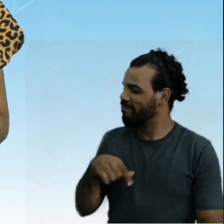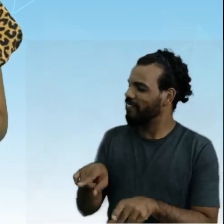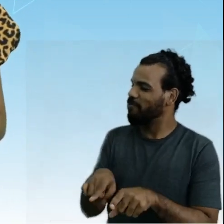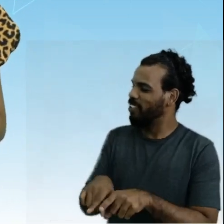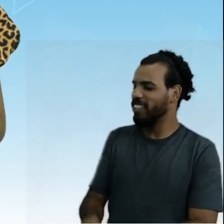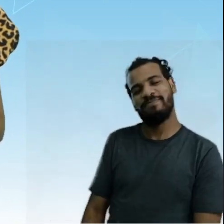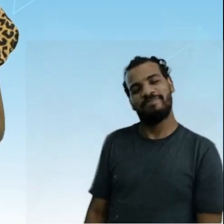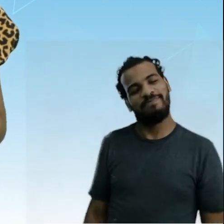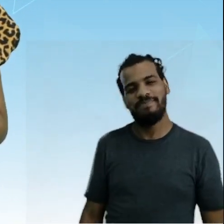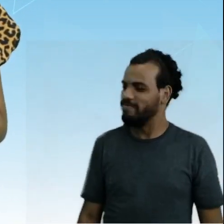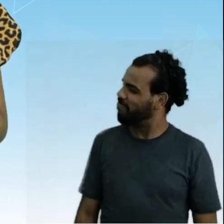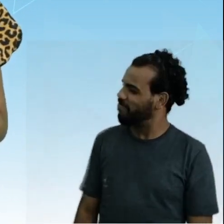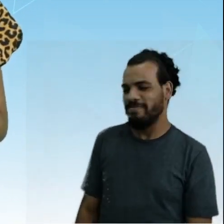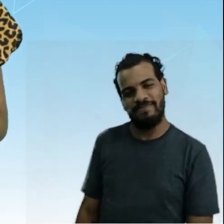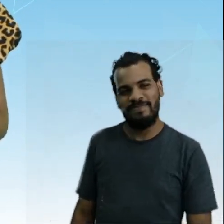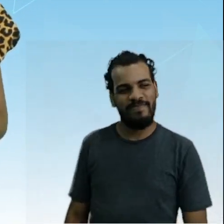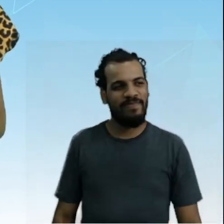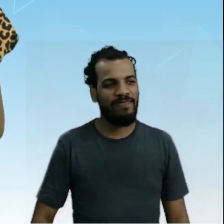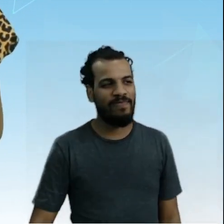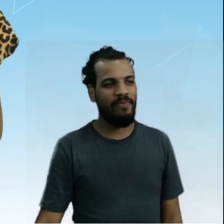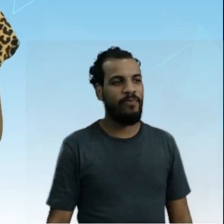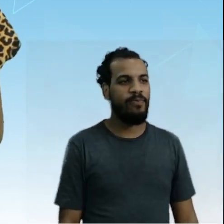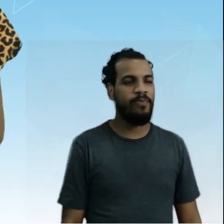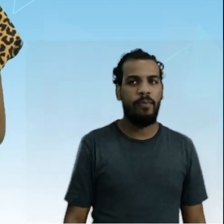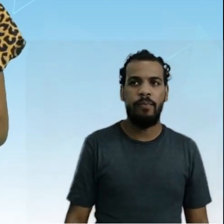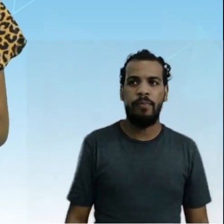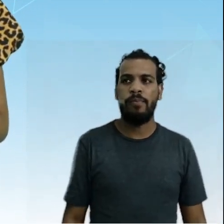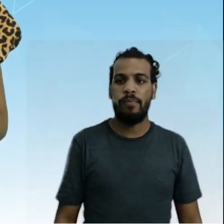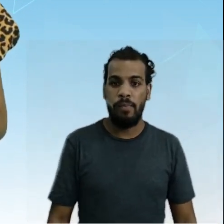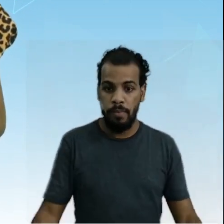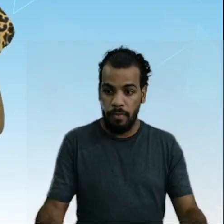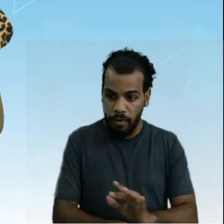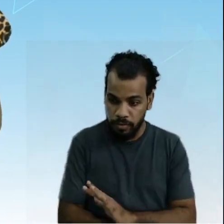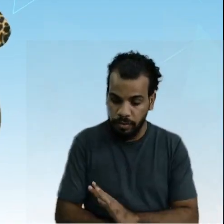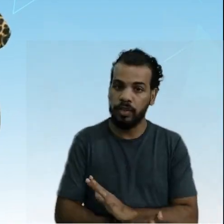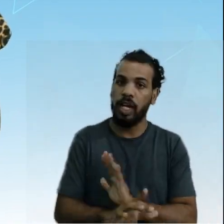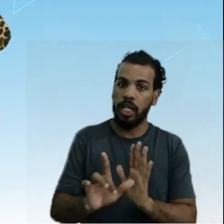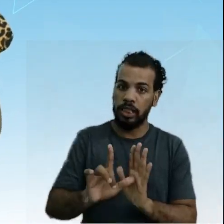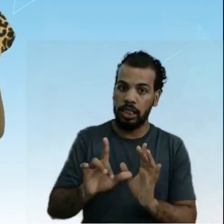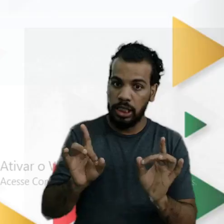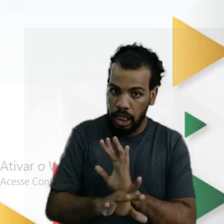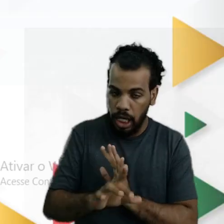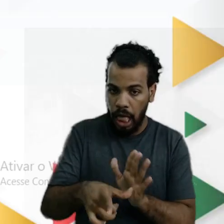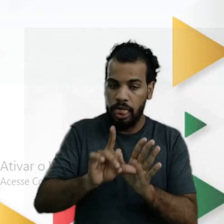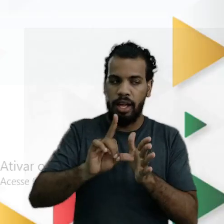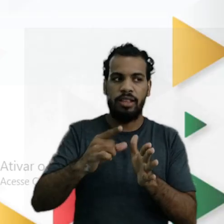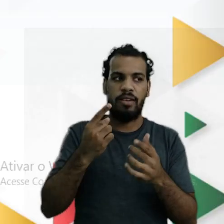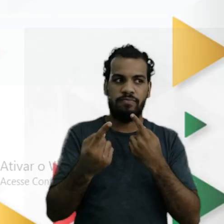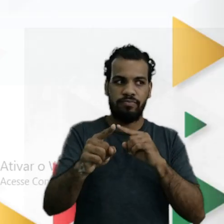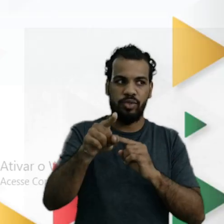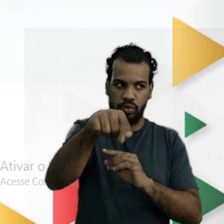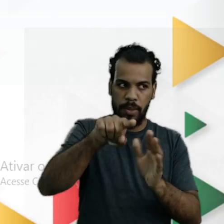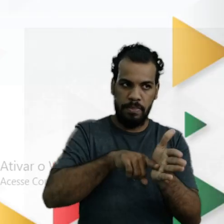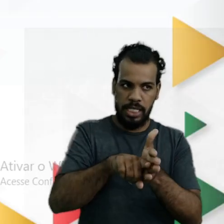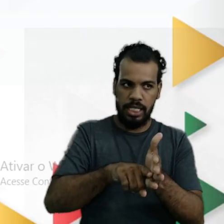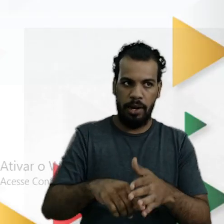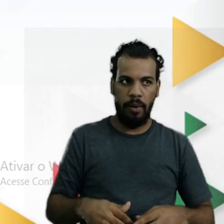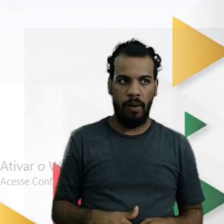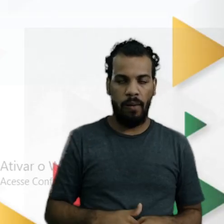Ô, professora, mas antes do término, temos um desafio. Sim, temos um desafio para vocês, Na tela?